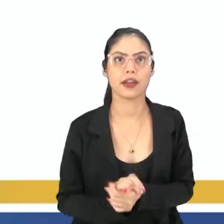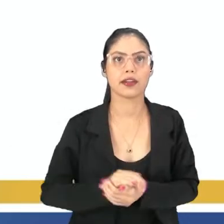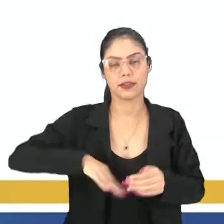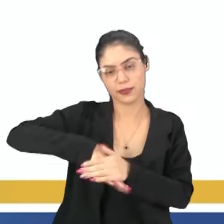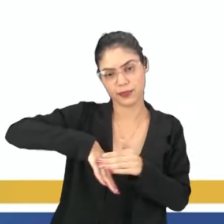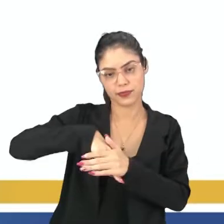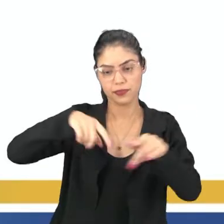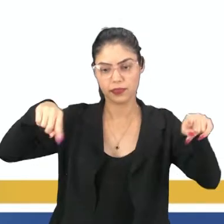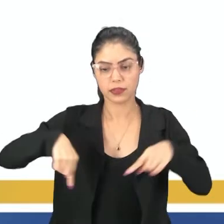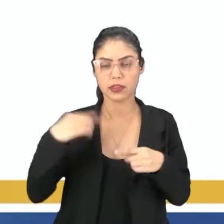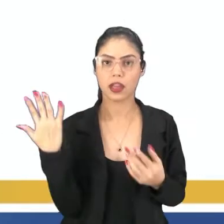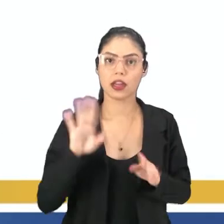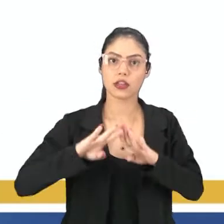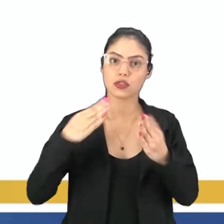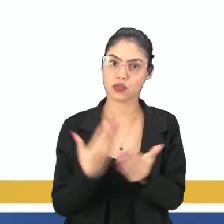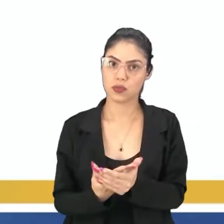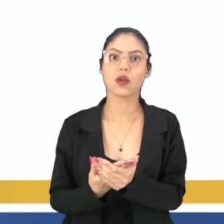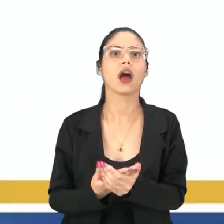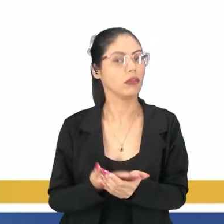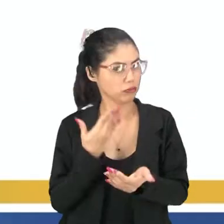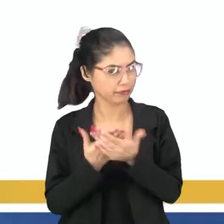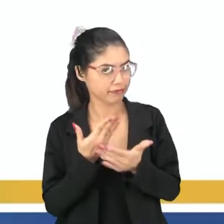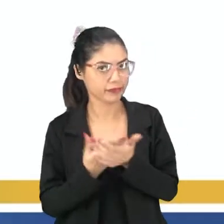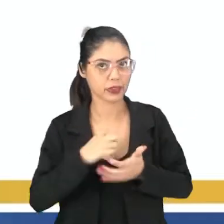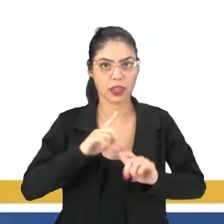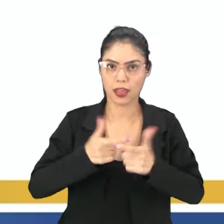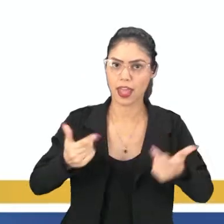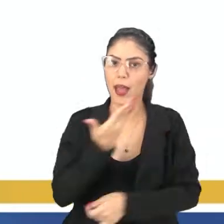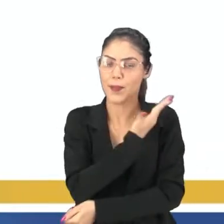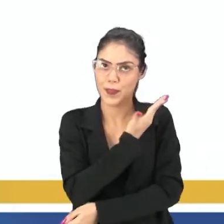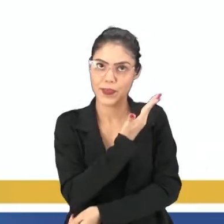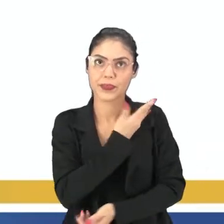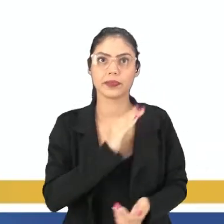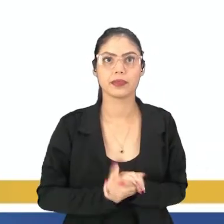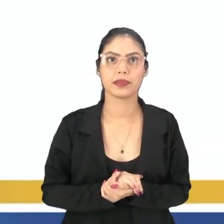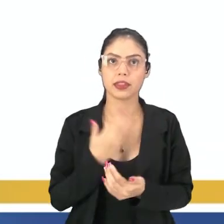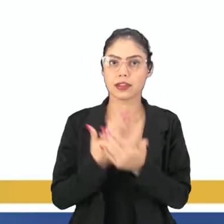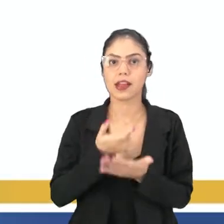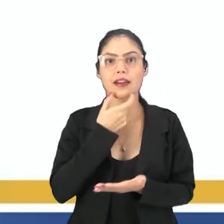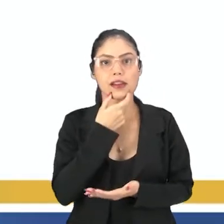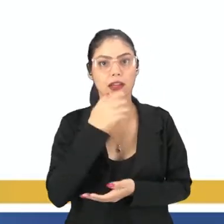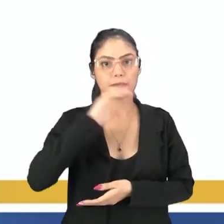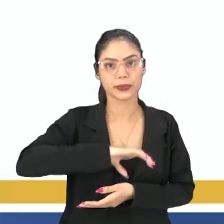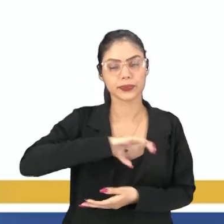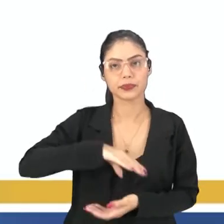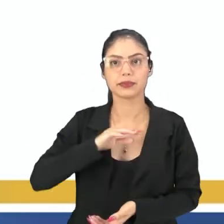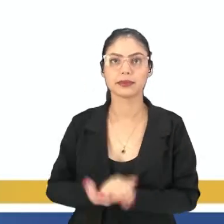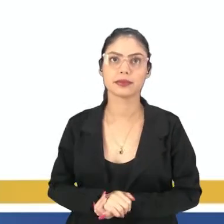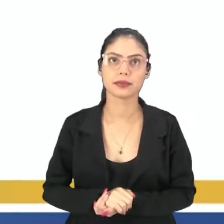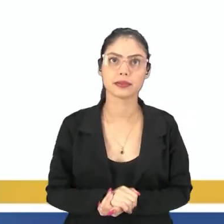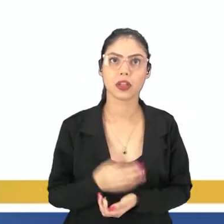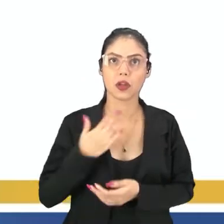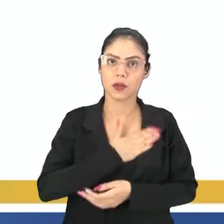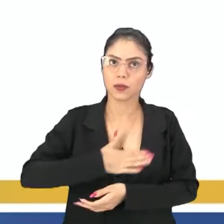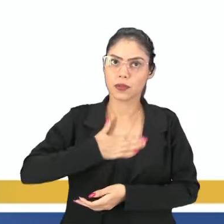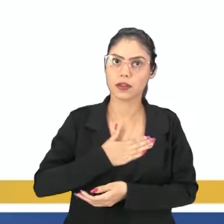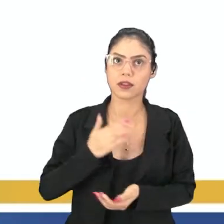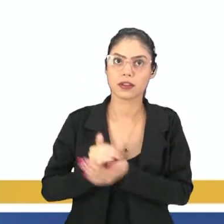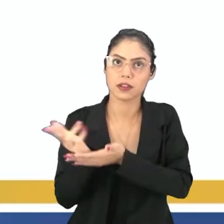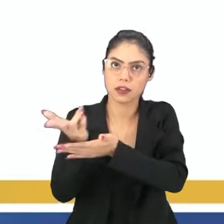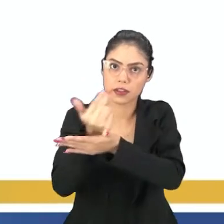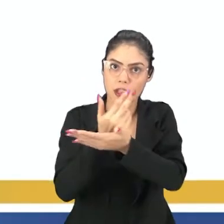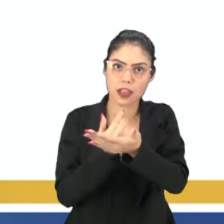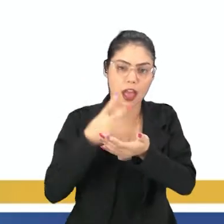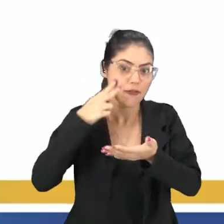estudo num colégio muito bonito e grande. Lá tenho muitos amigos e estudo inglês e português. Gosto muito de ler livros